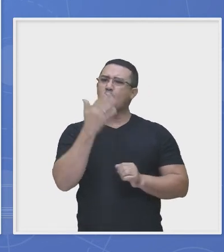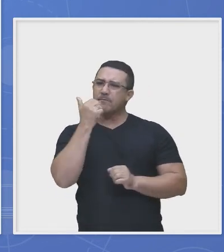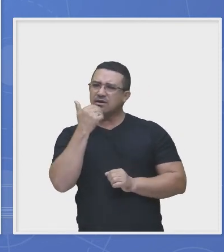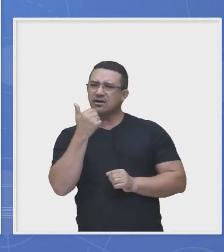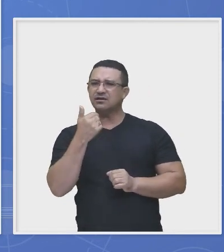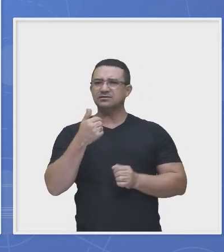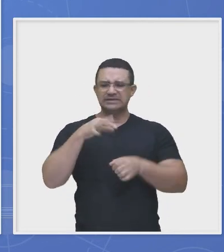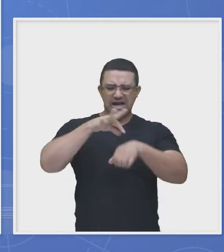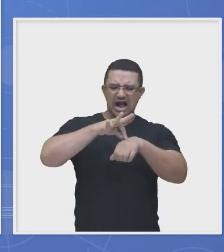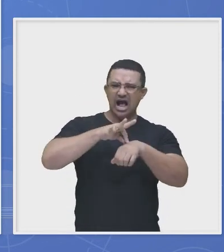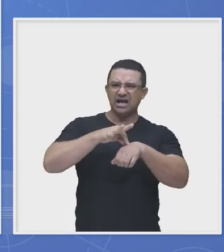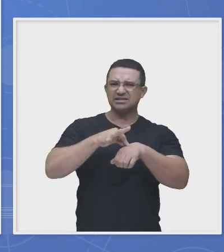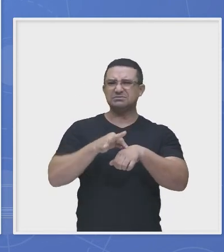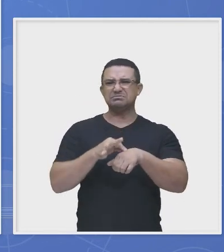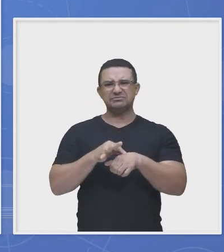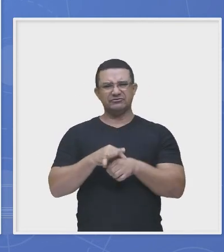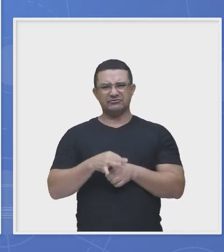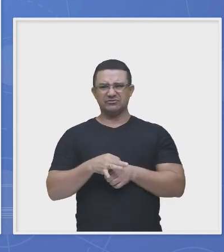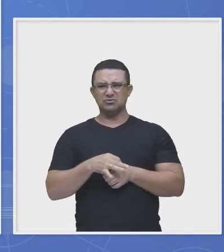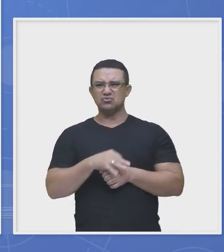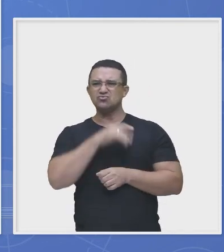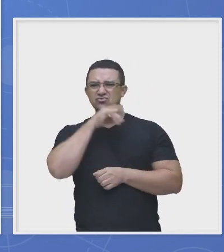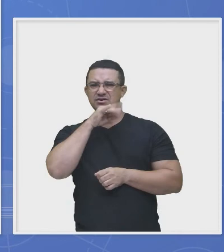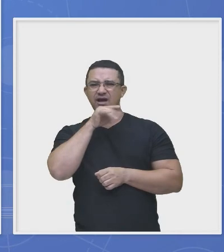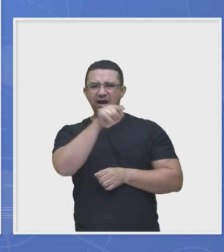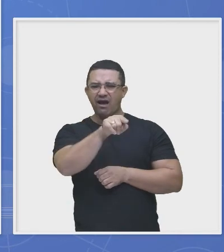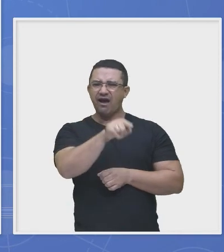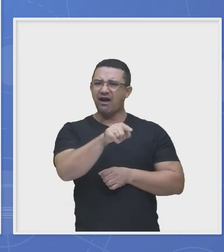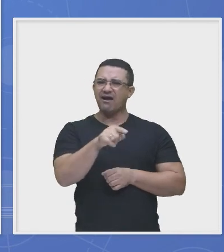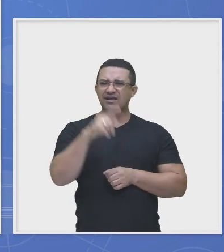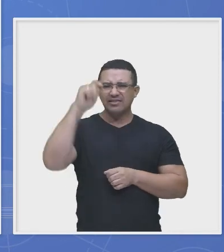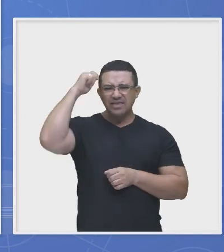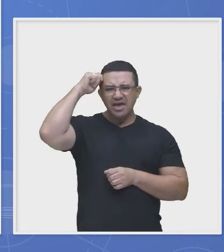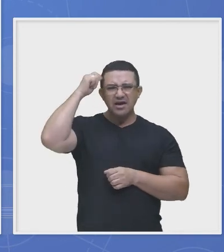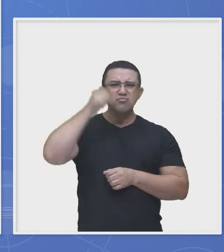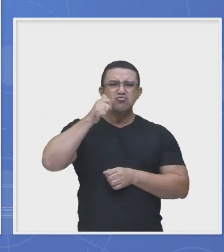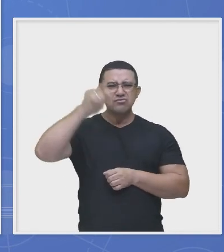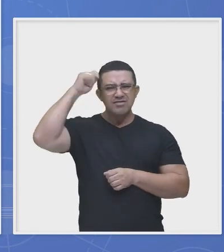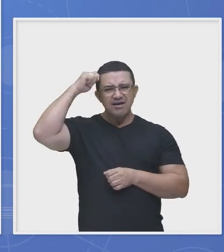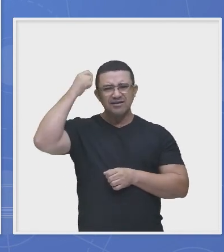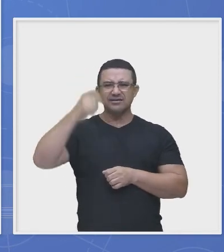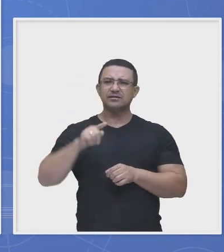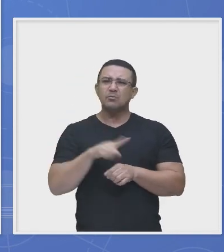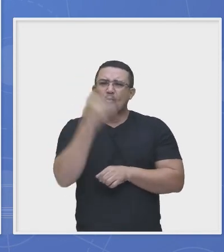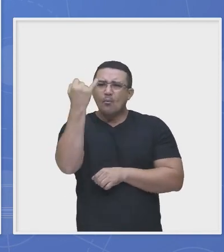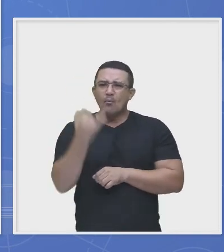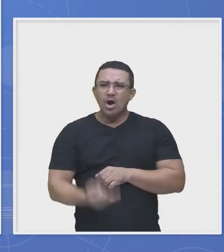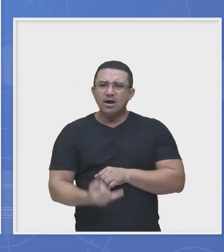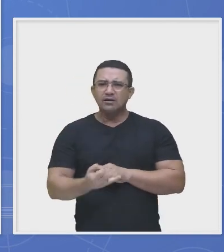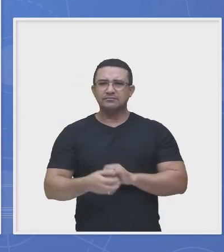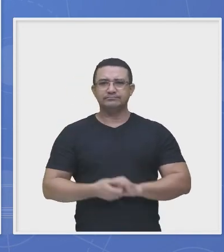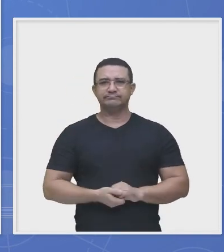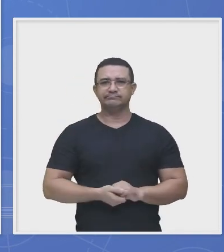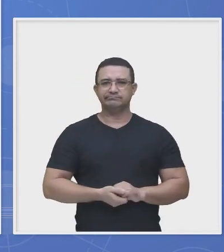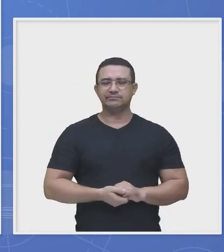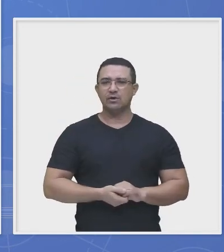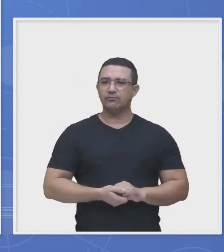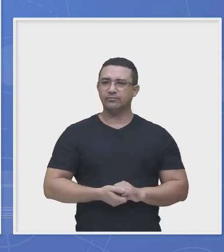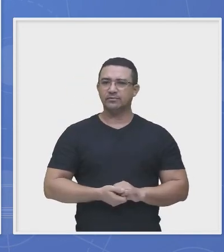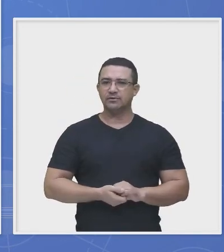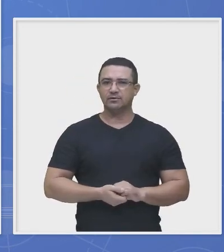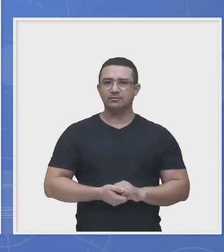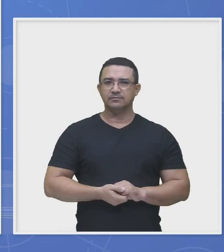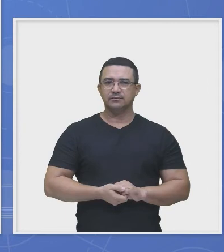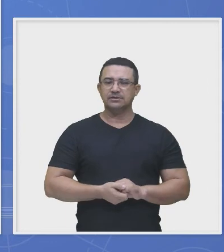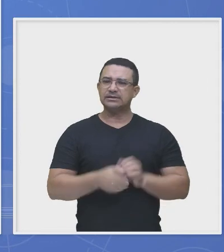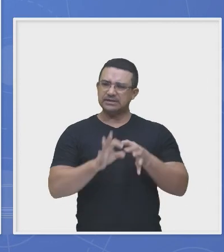uma miséria, 30 quilos mal pesados. E de Negrinha ficaram no mundo apenas 2